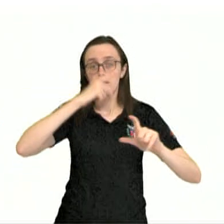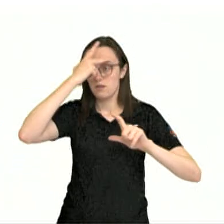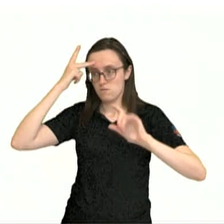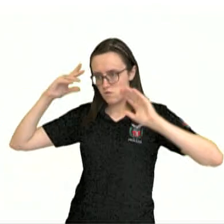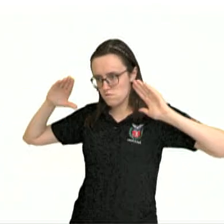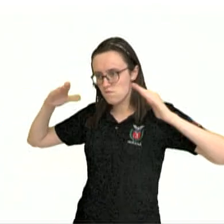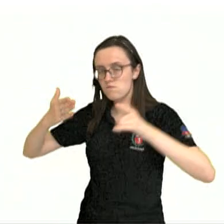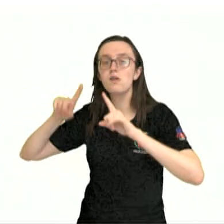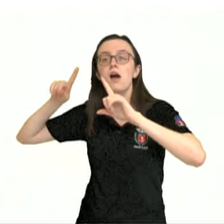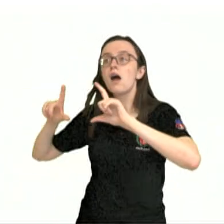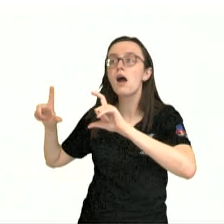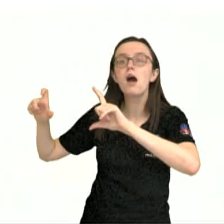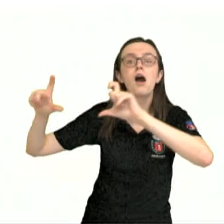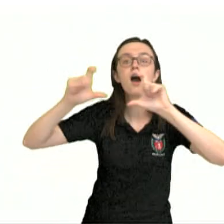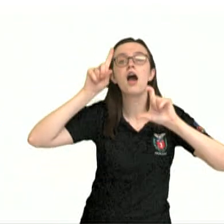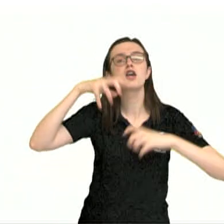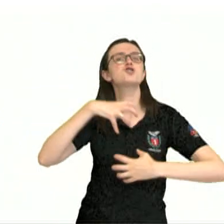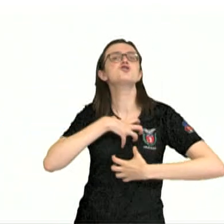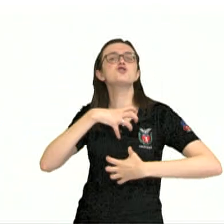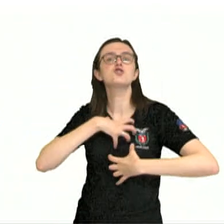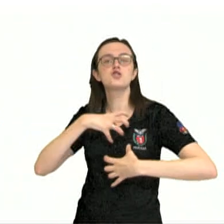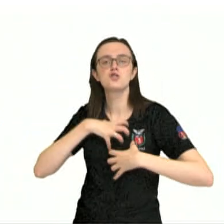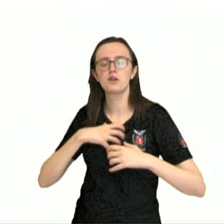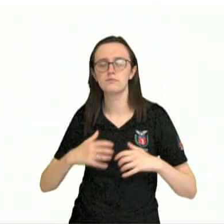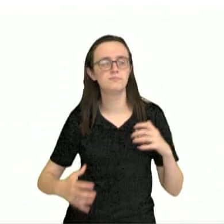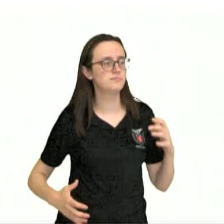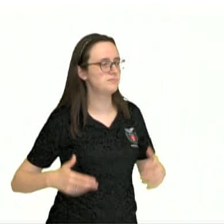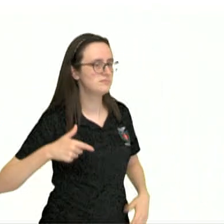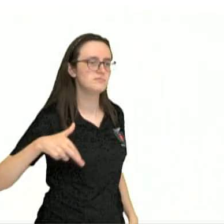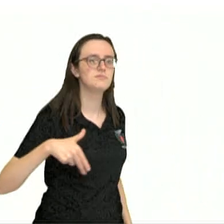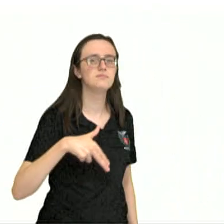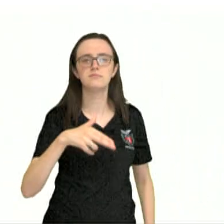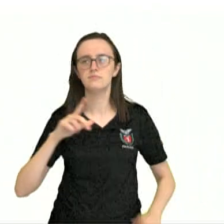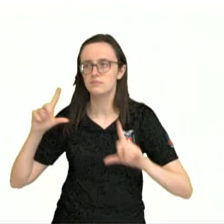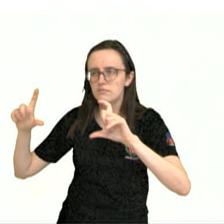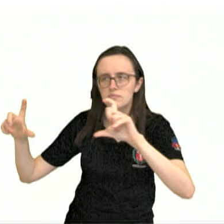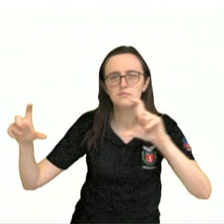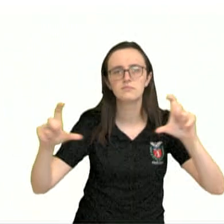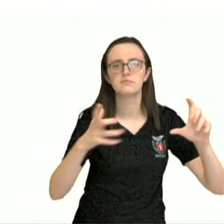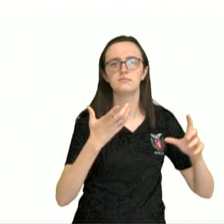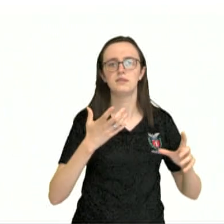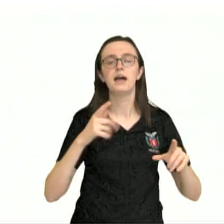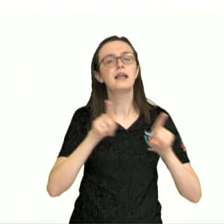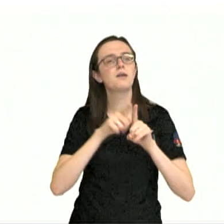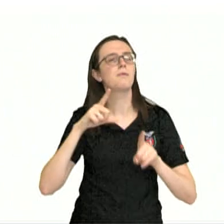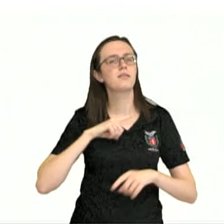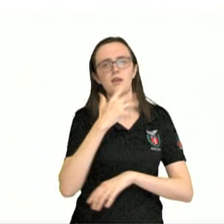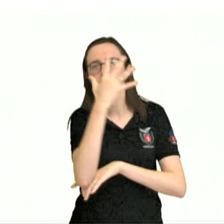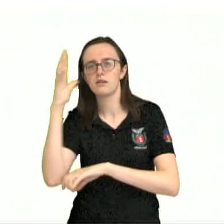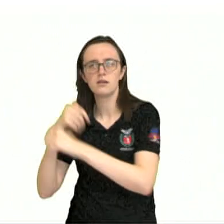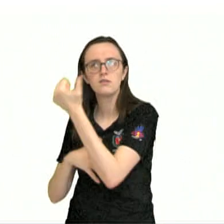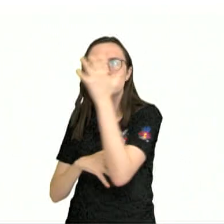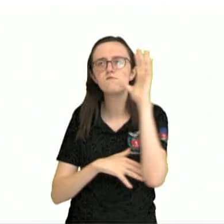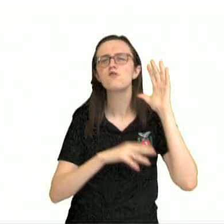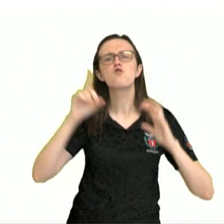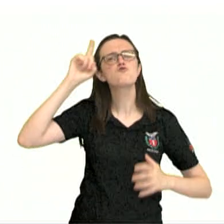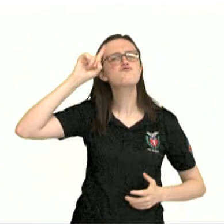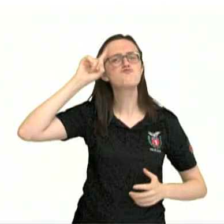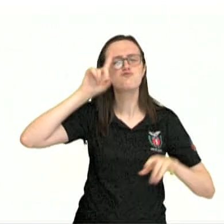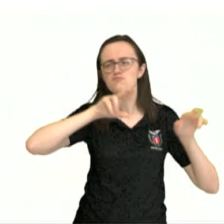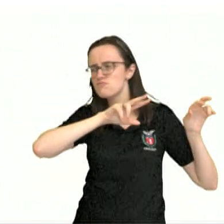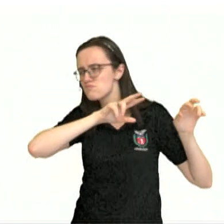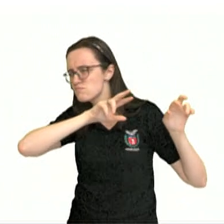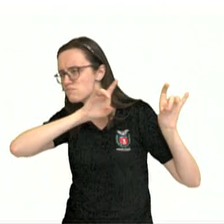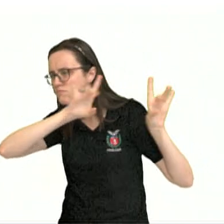dedicam em fotografar o estilo de se vestir das pessoas, a fauna e a flora, as ações cotidianas das pessoas,